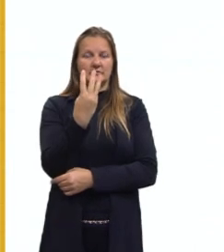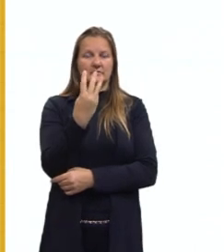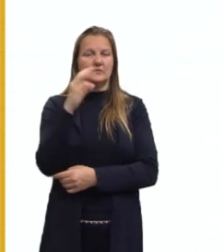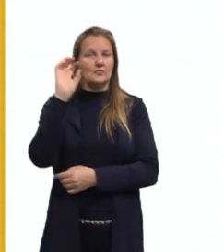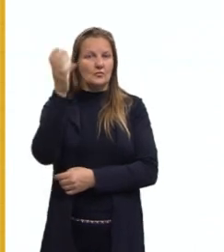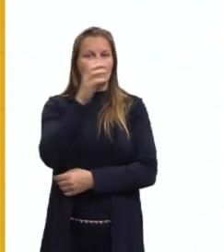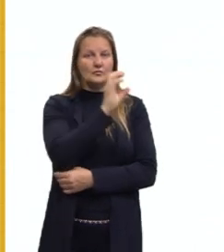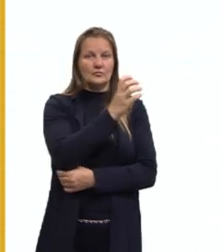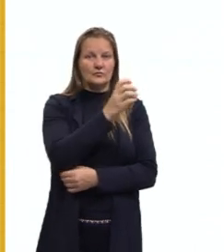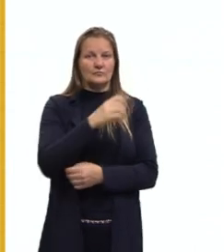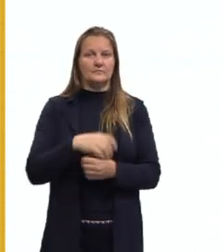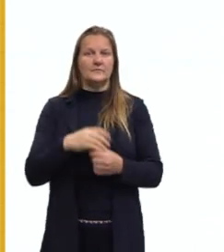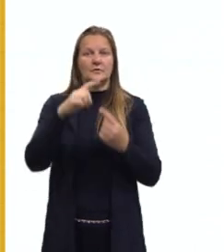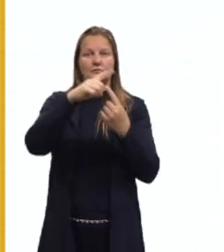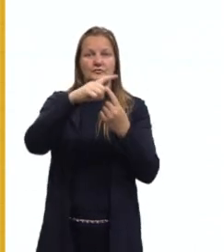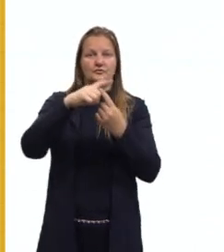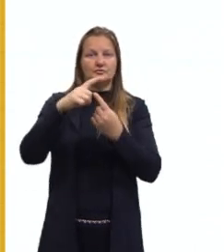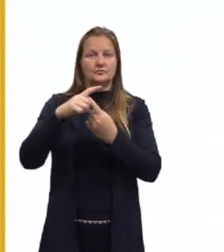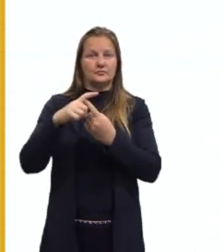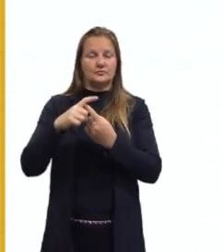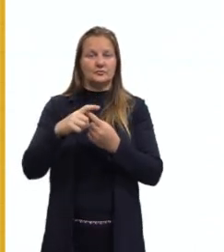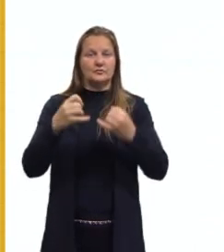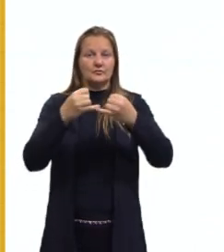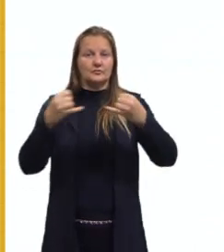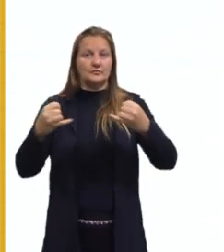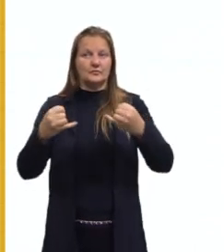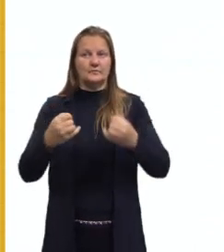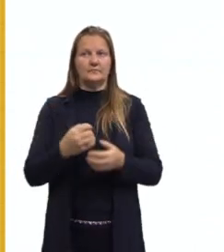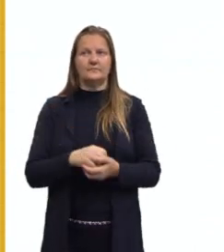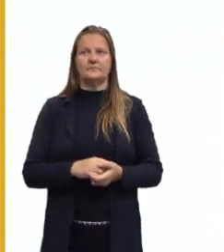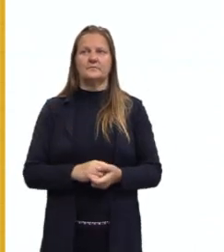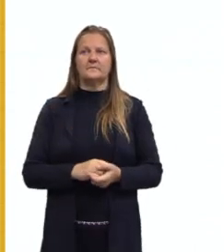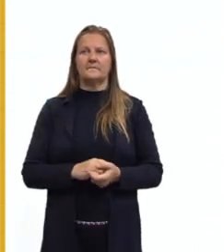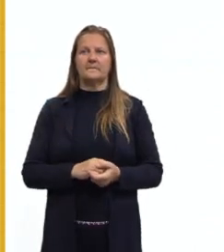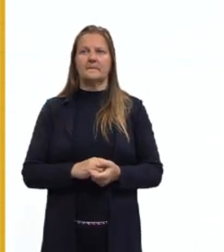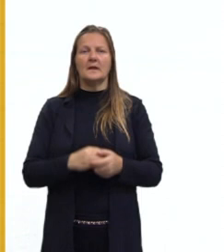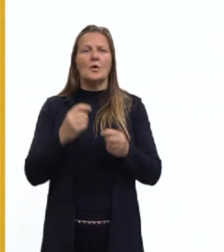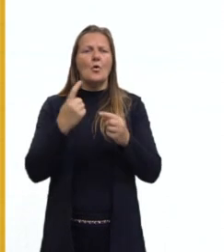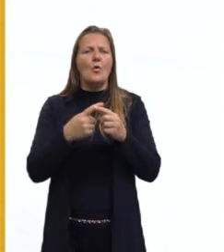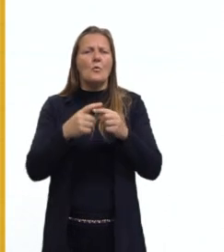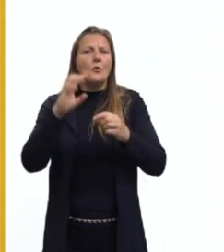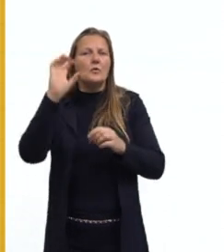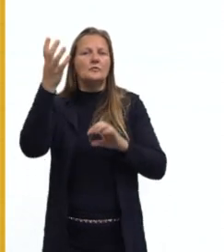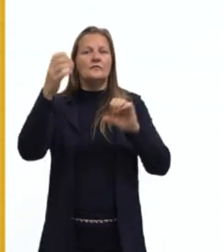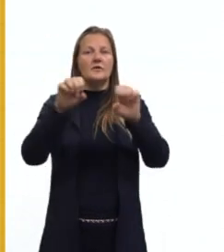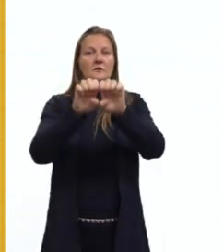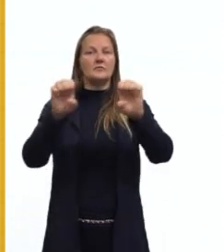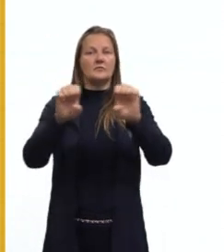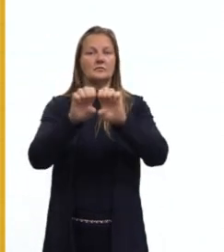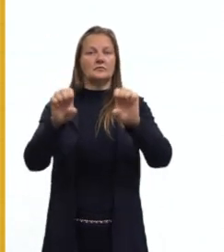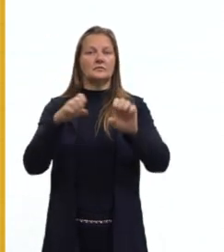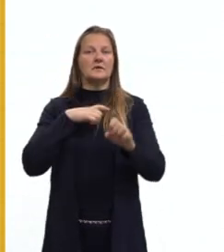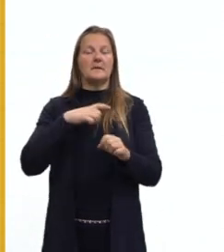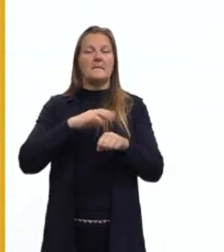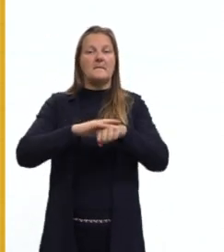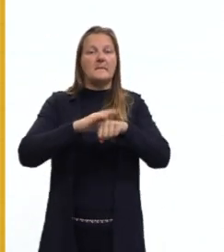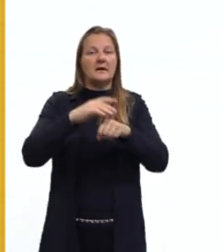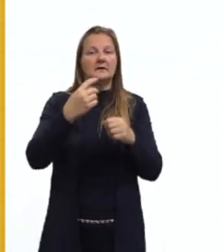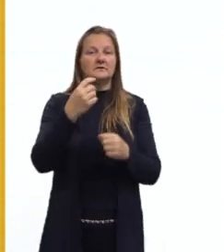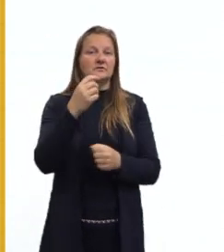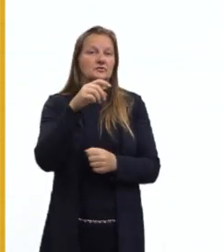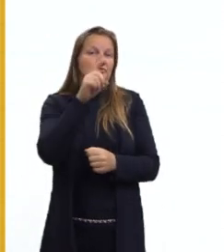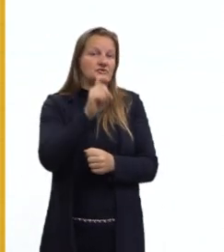né o sistemas lineares eles são utilizados para resolver equações que possuem mais de uma